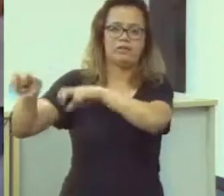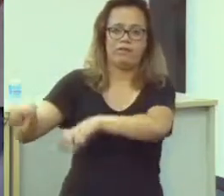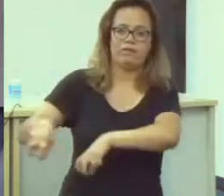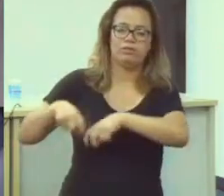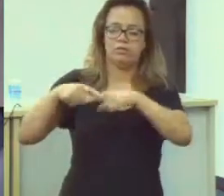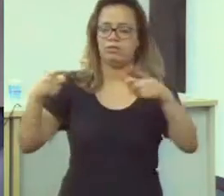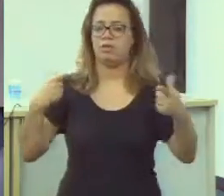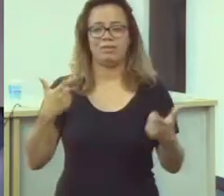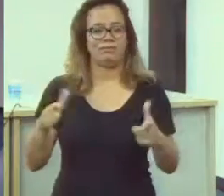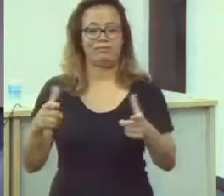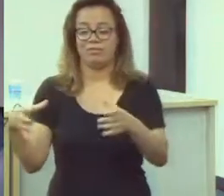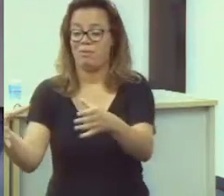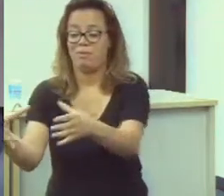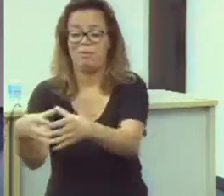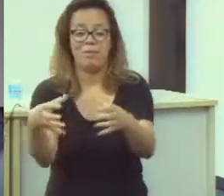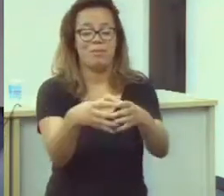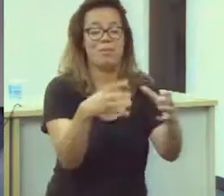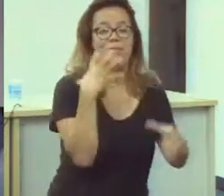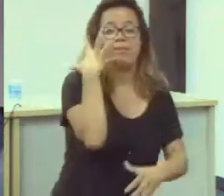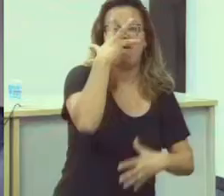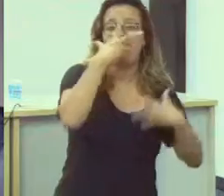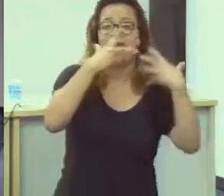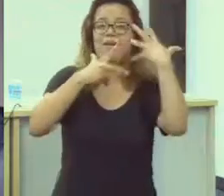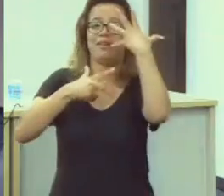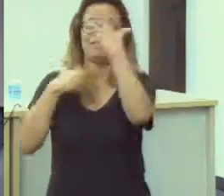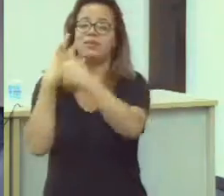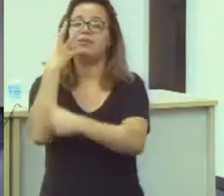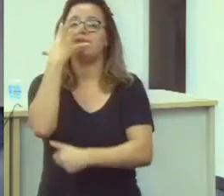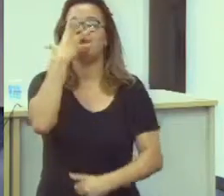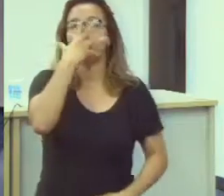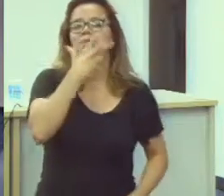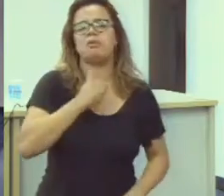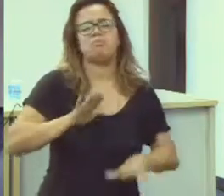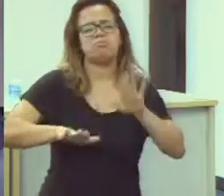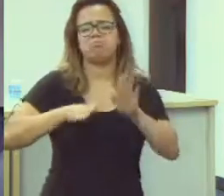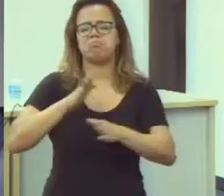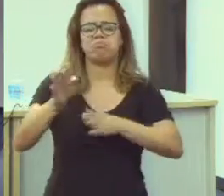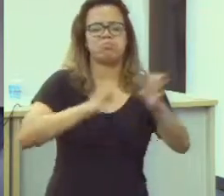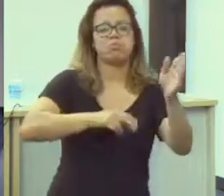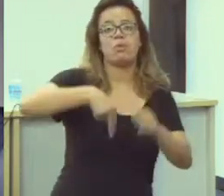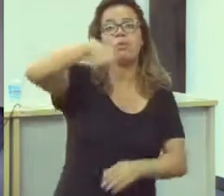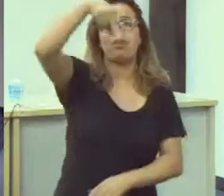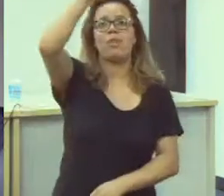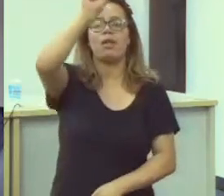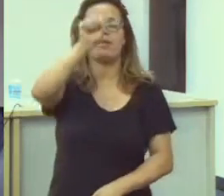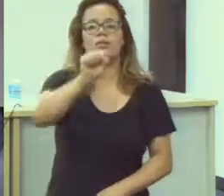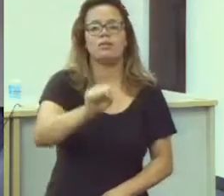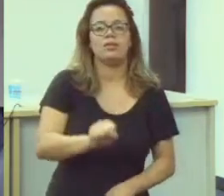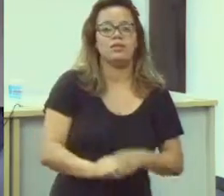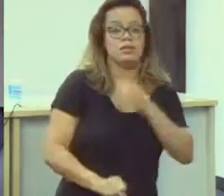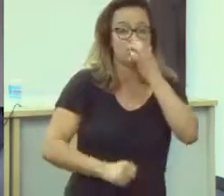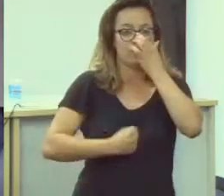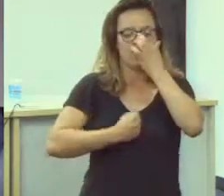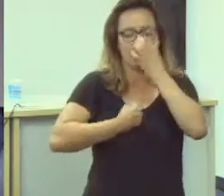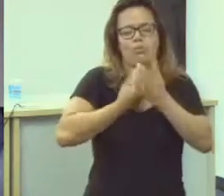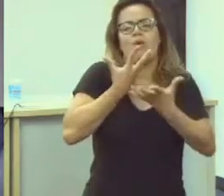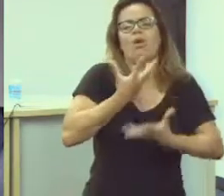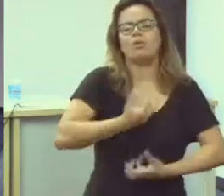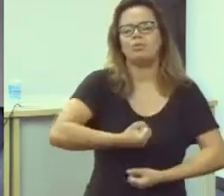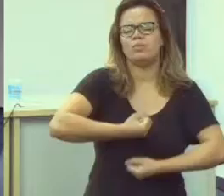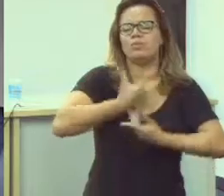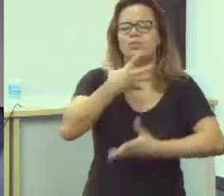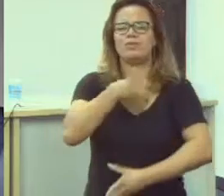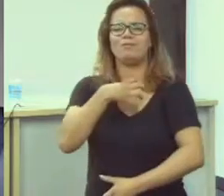Não existe nada mais lindo, mesmo que eu vá de norte a sul. Poesia não tá